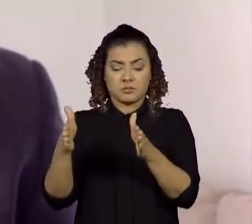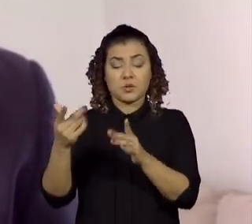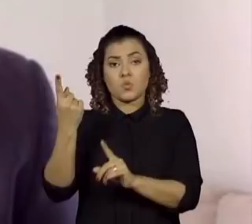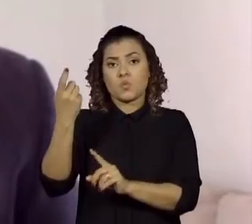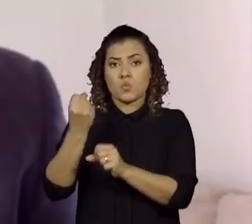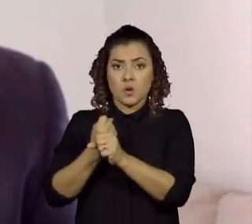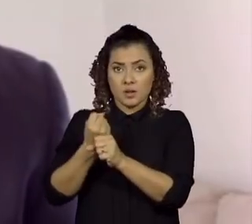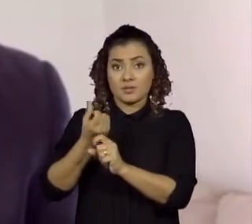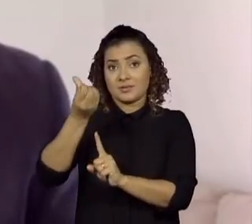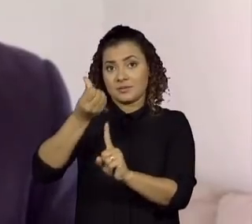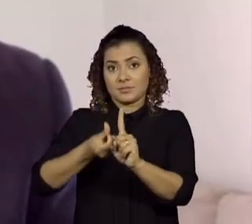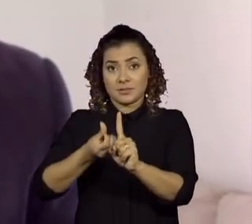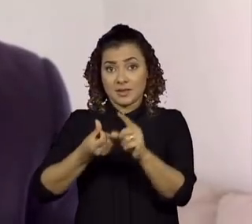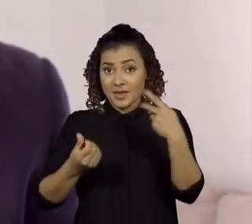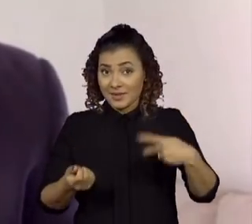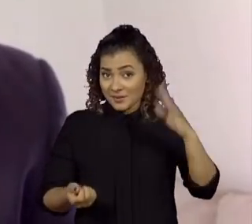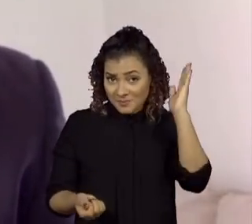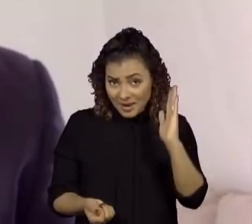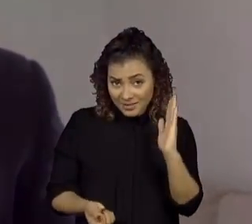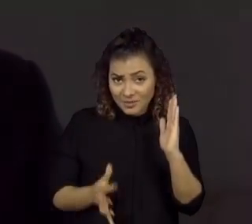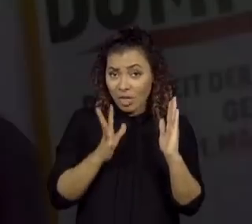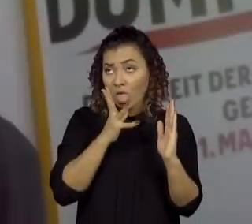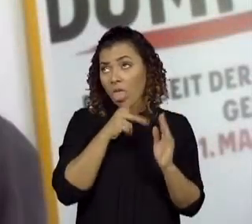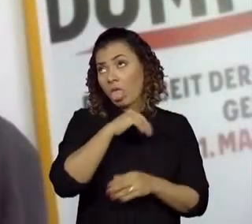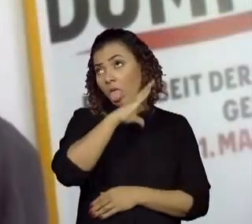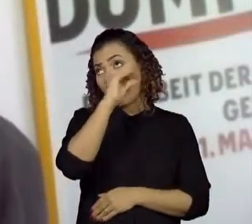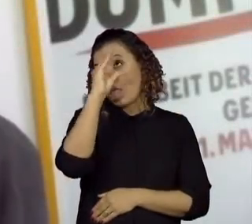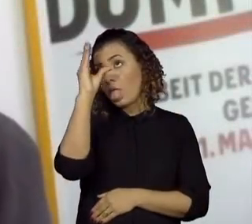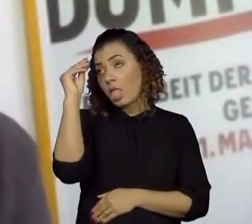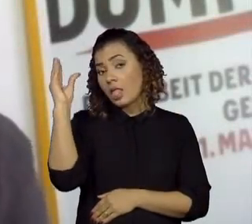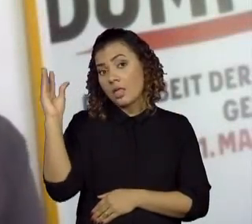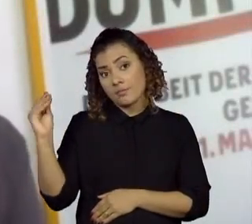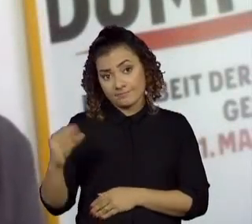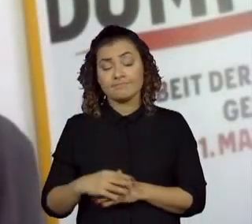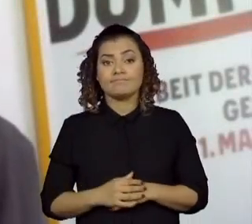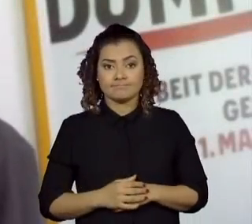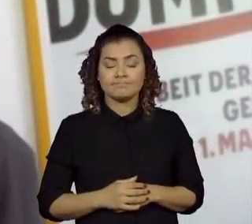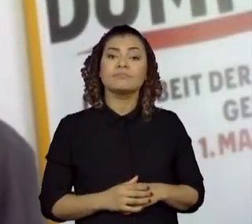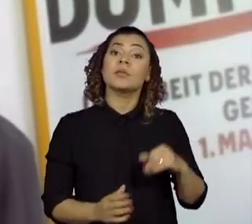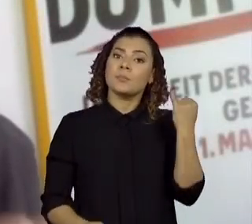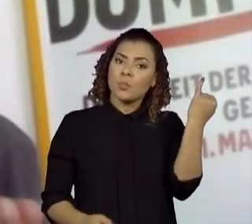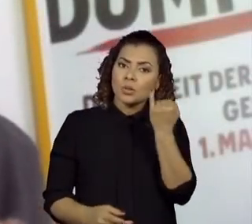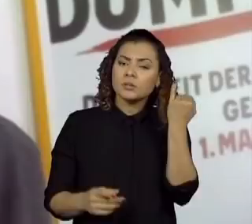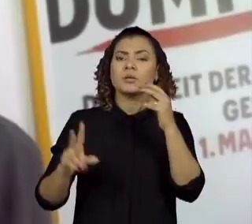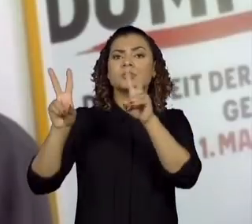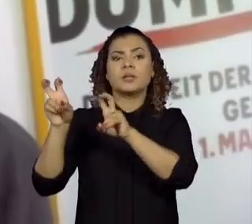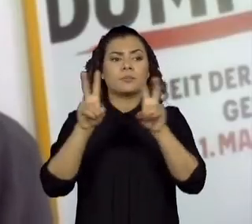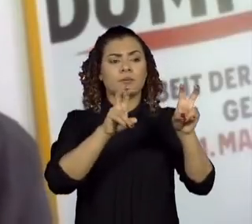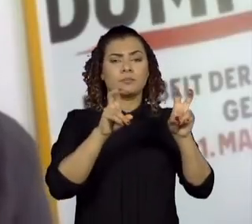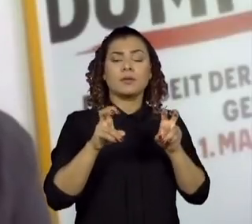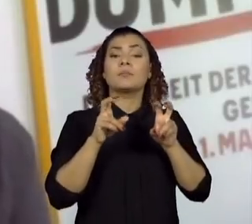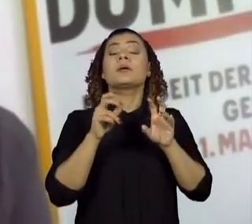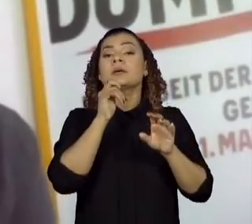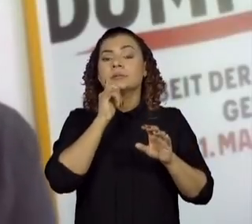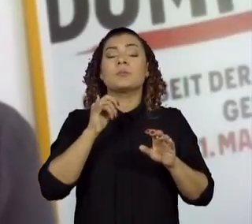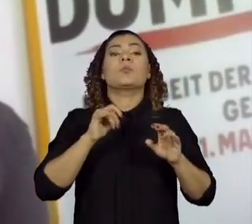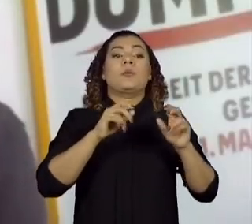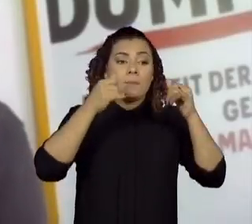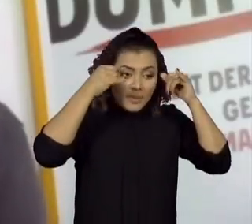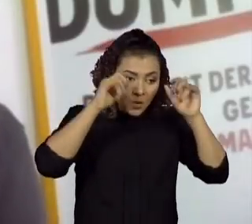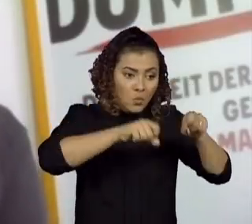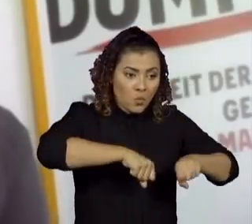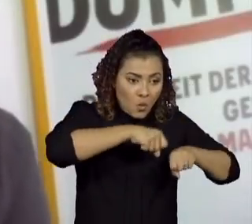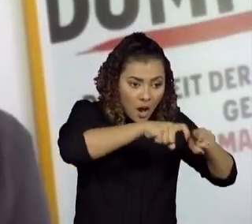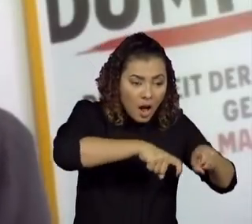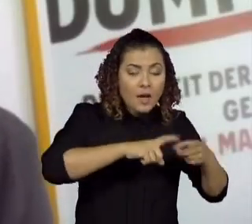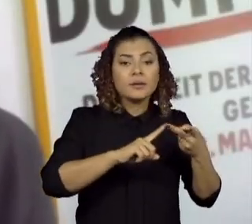boa. Se fosse no Brasil, não seria tão rápido assim, né? É muito importante a gente conectar esses temas. Pecuária, sustentabilidade e